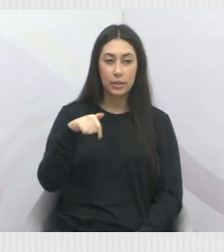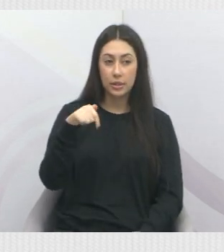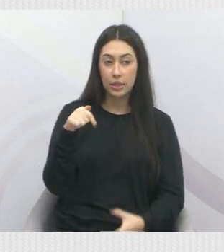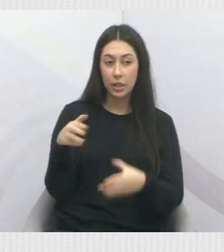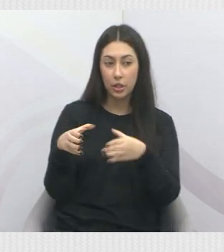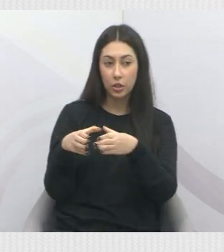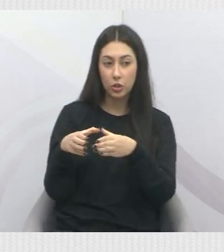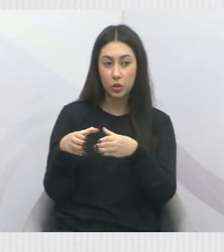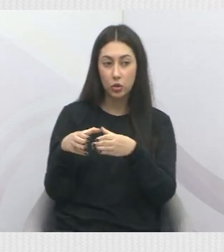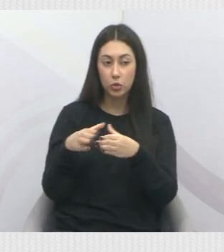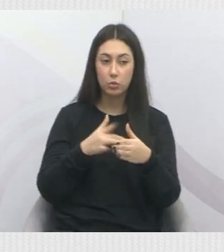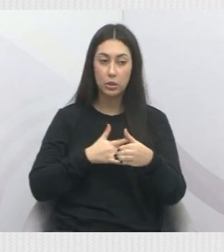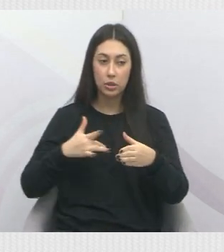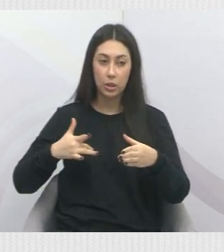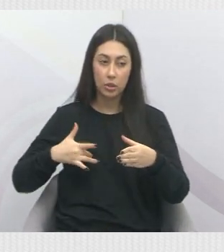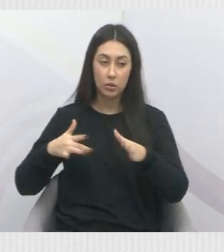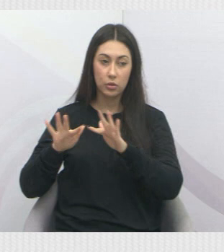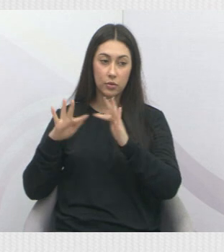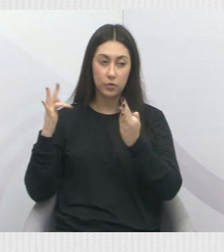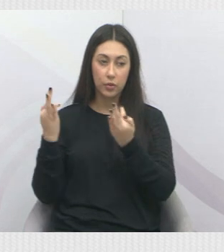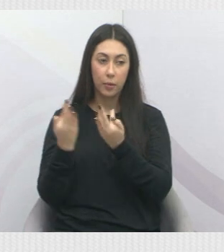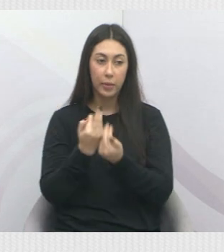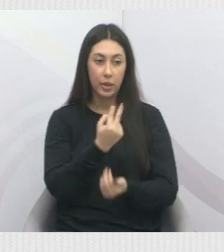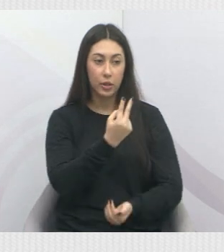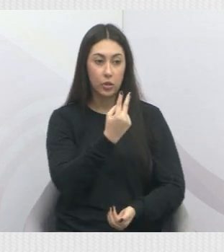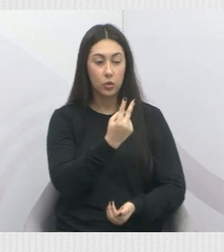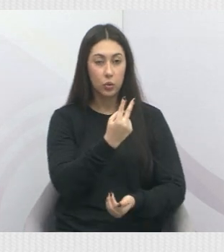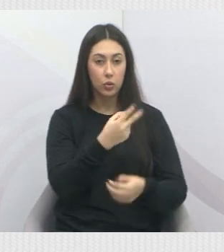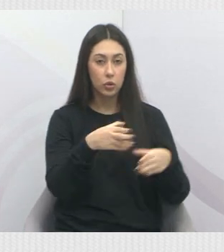ampliado de saúde da família, 2 equipes